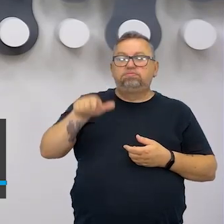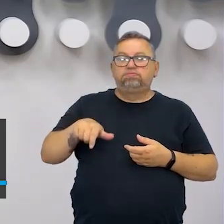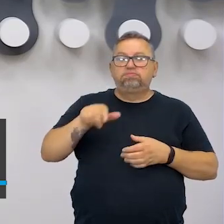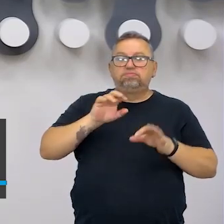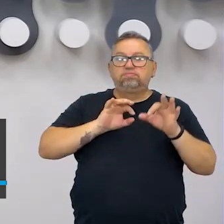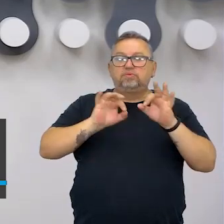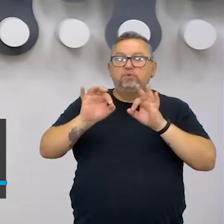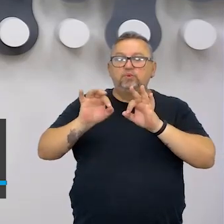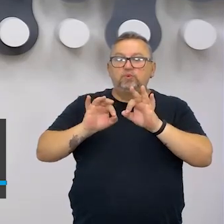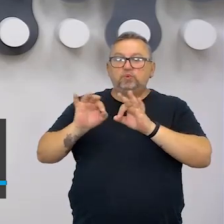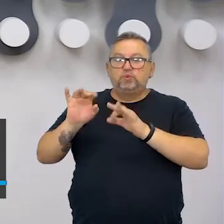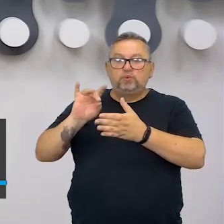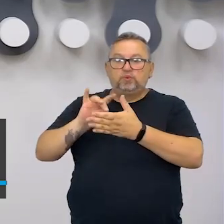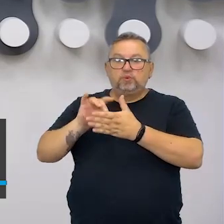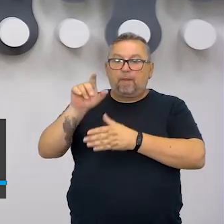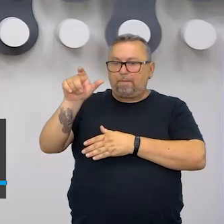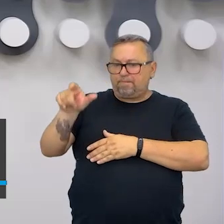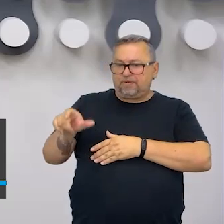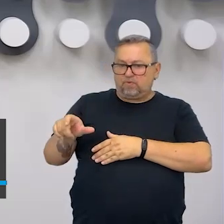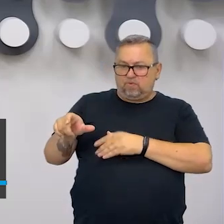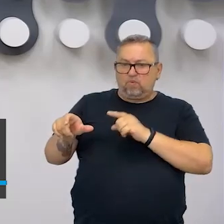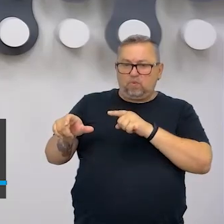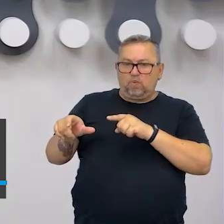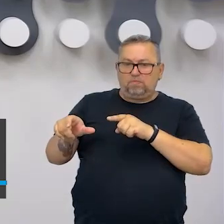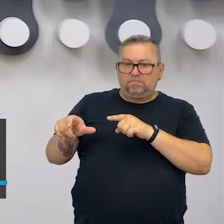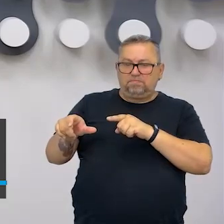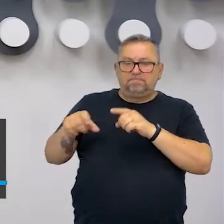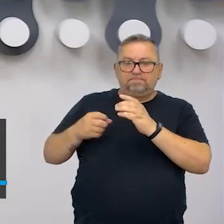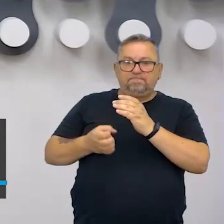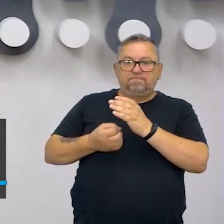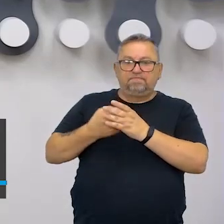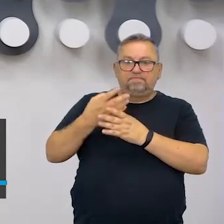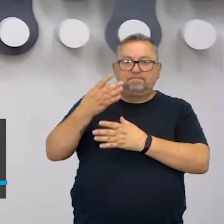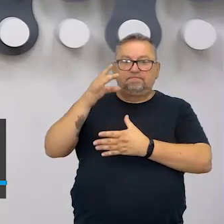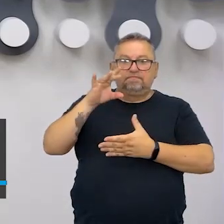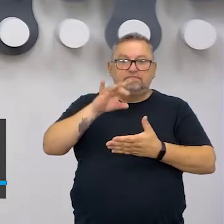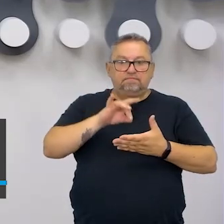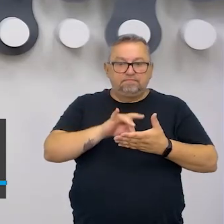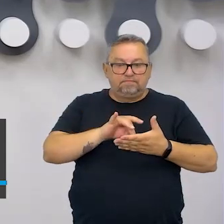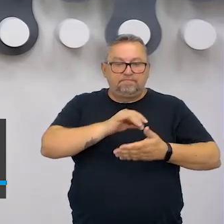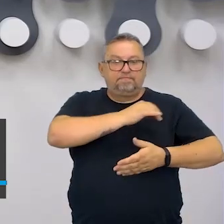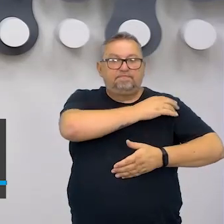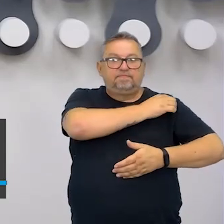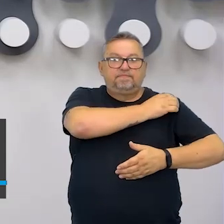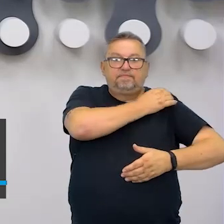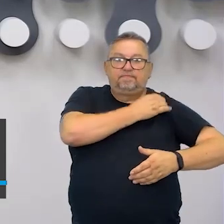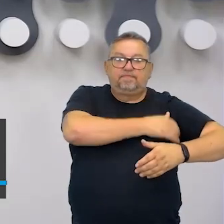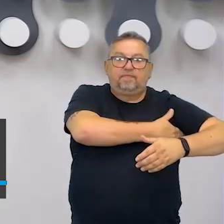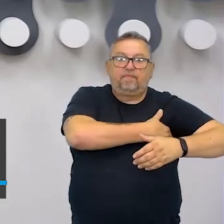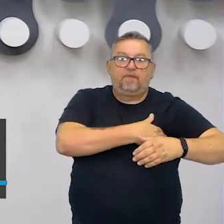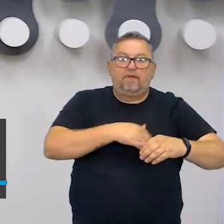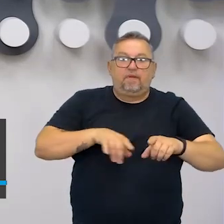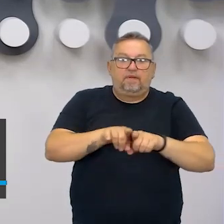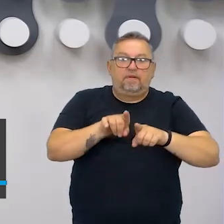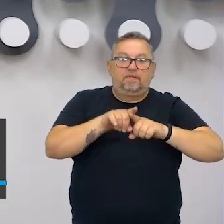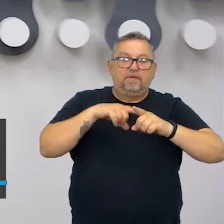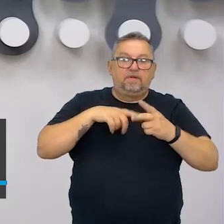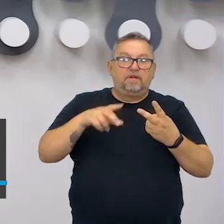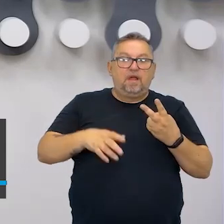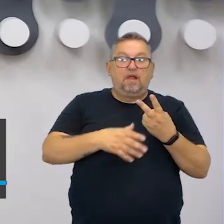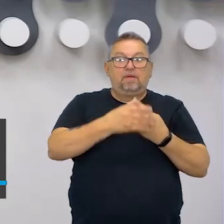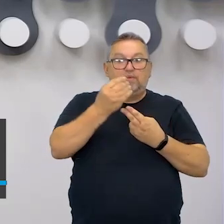essa realidade é o sujeito, né? O sujeito que cria essa realidade também. Aí, portanto, um dualismo, um